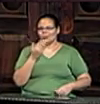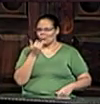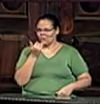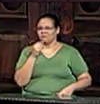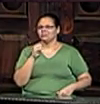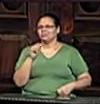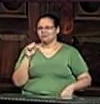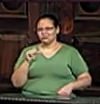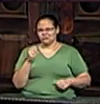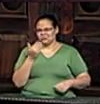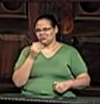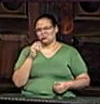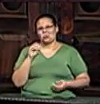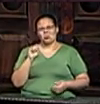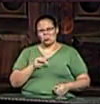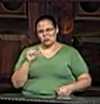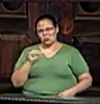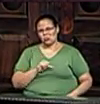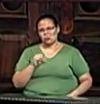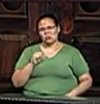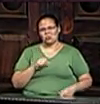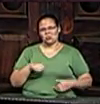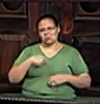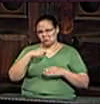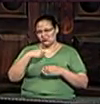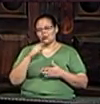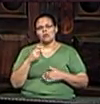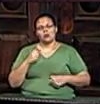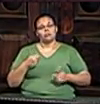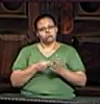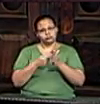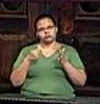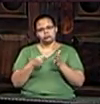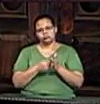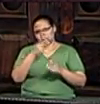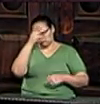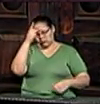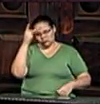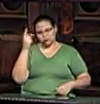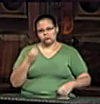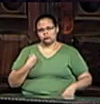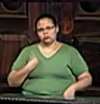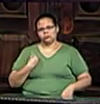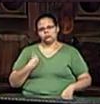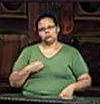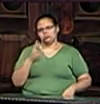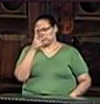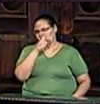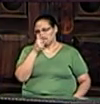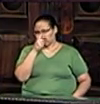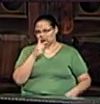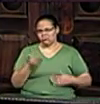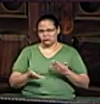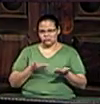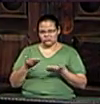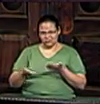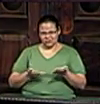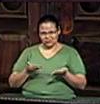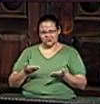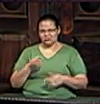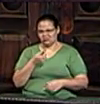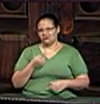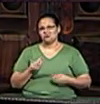ruim, mas lutando para salvar a vida das pessoas. E, no entanto, são tratados assim, dessa